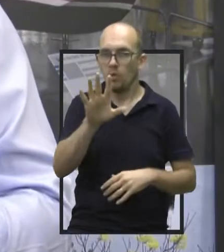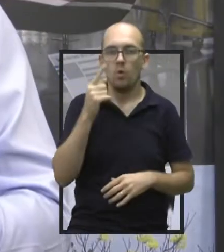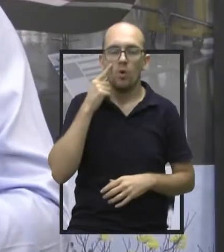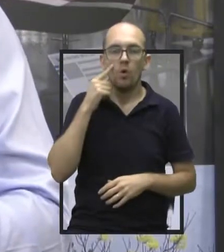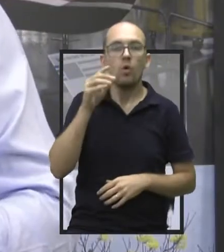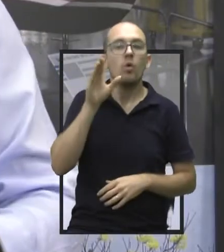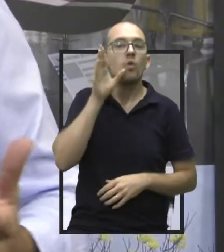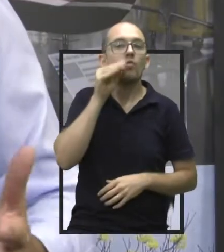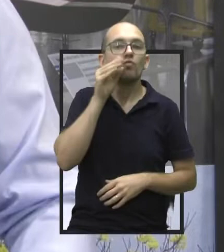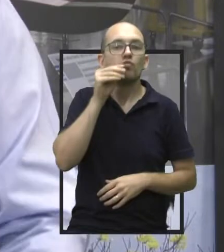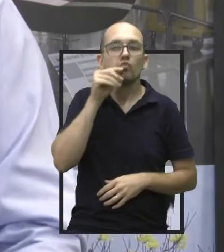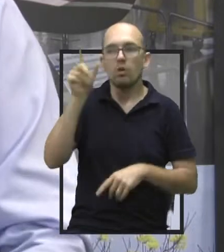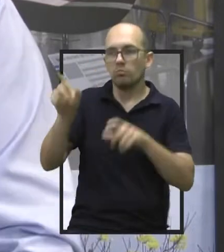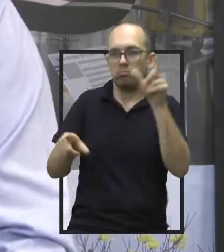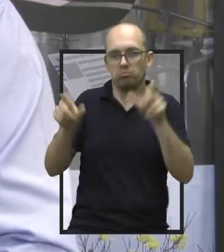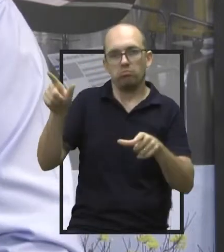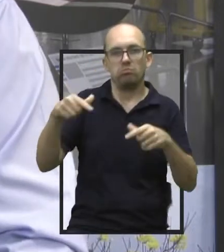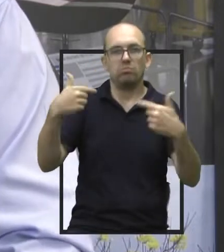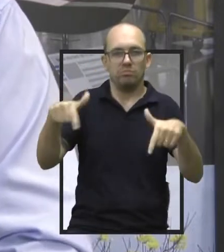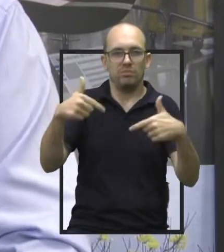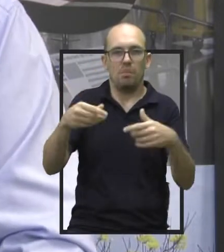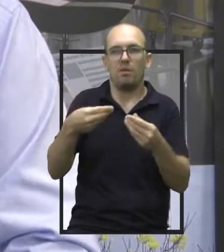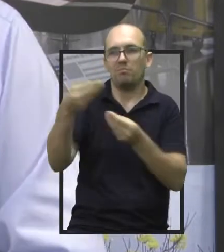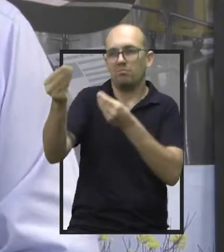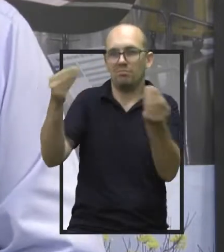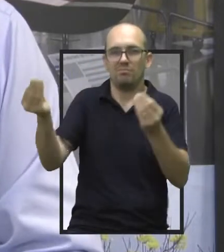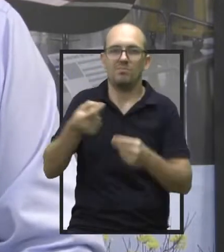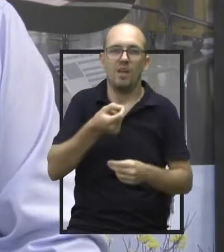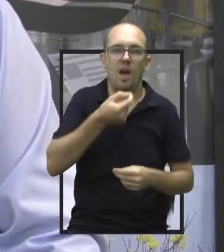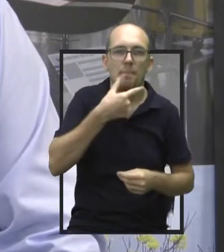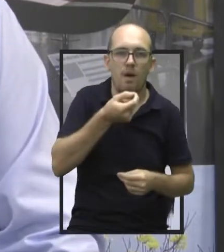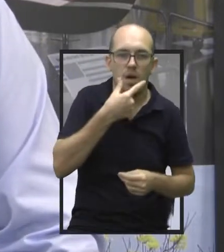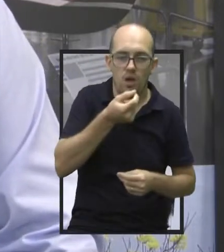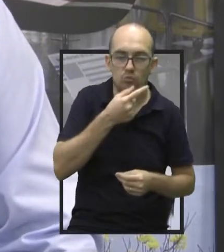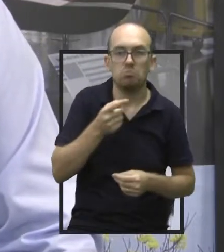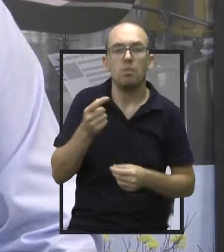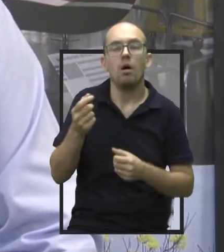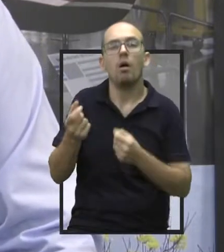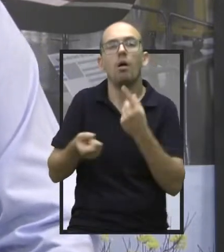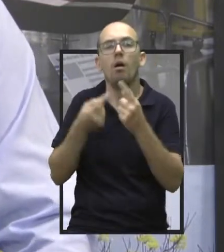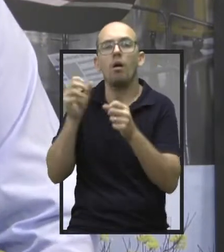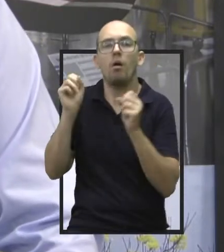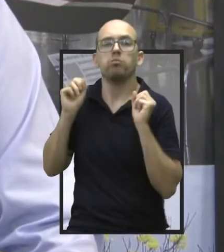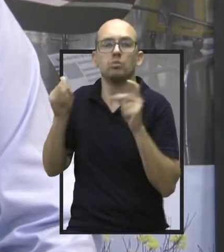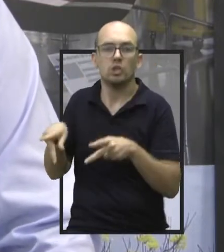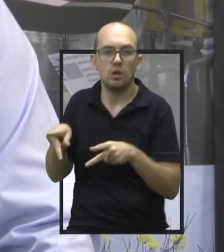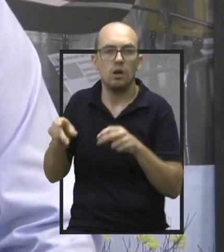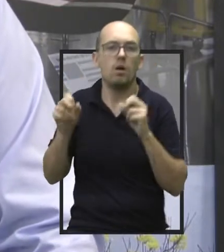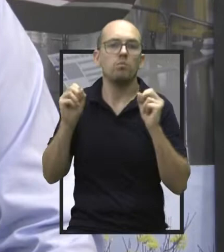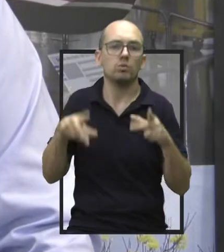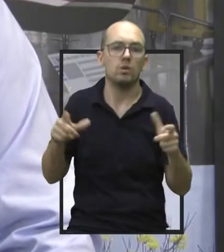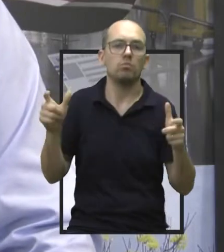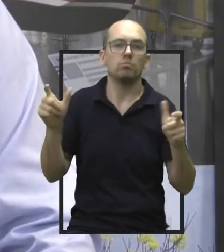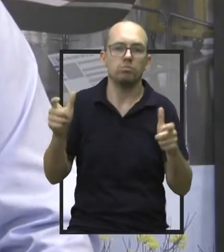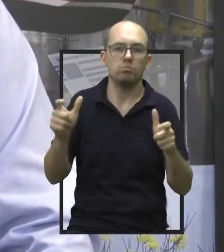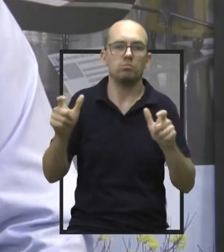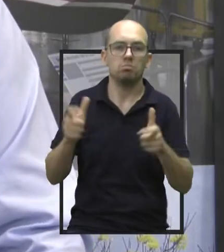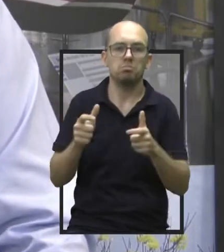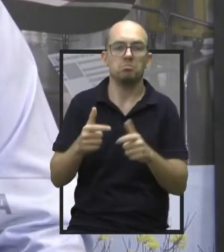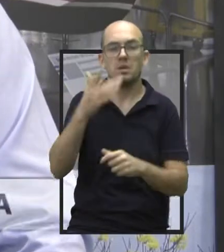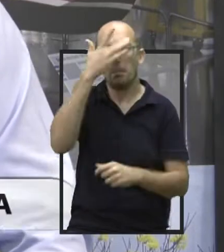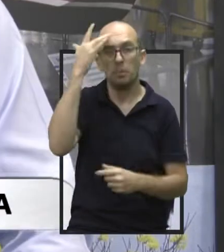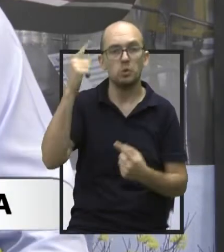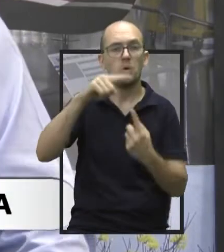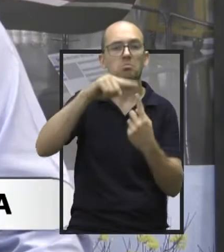funcionários aposentaram, tinha 2 pessoas atendendo, vai lá 150 pessoas, atende-se